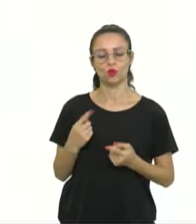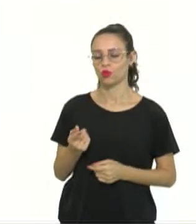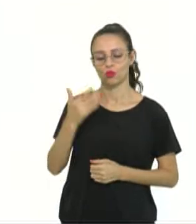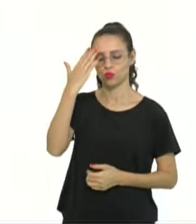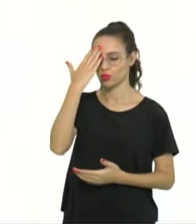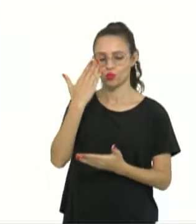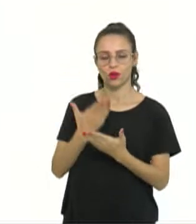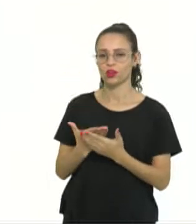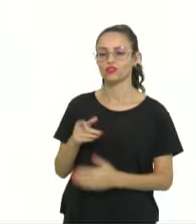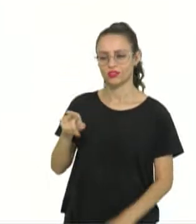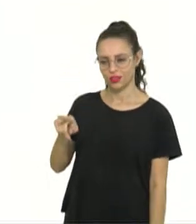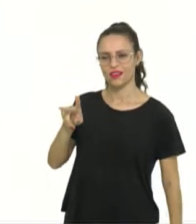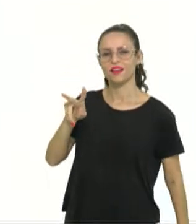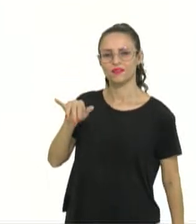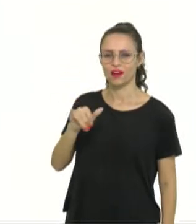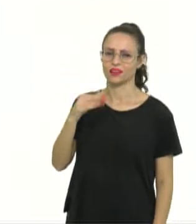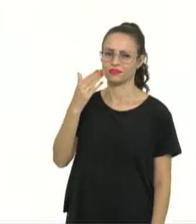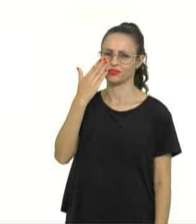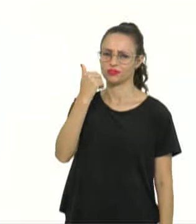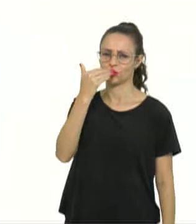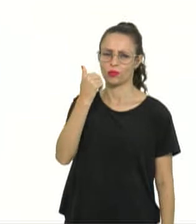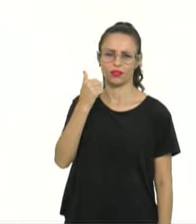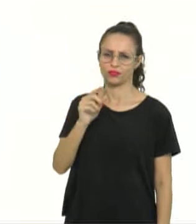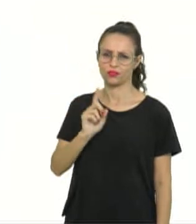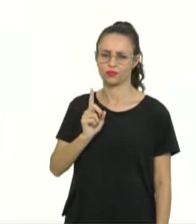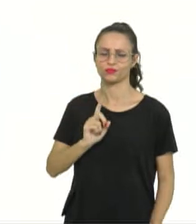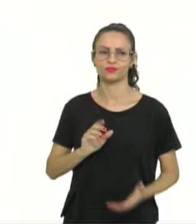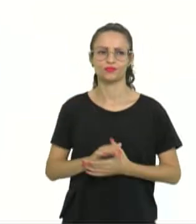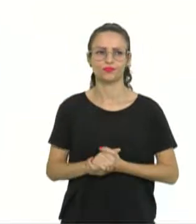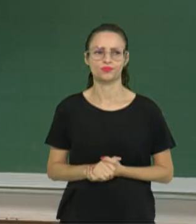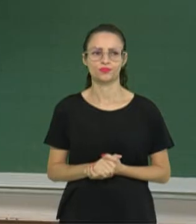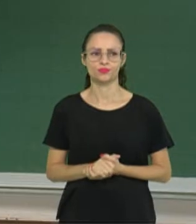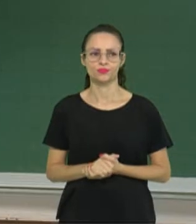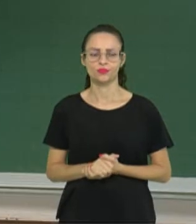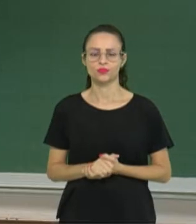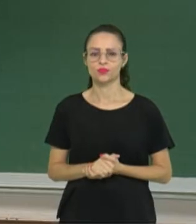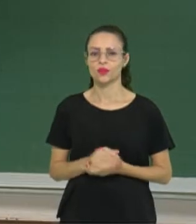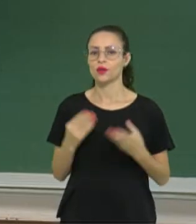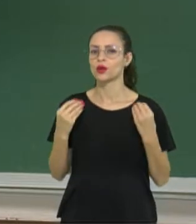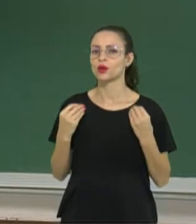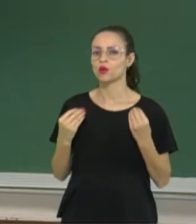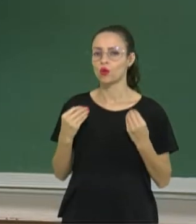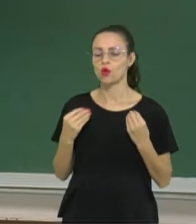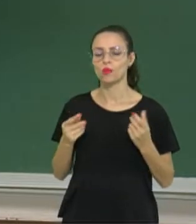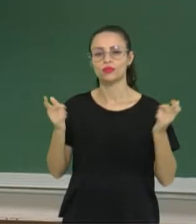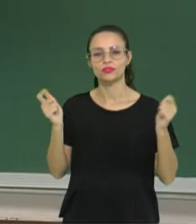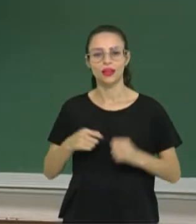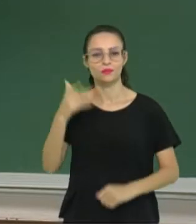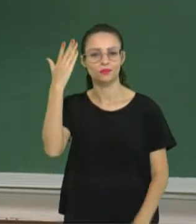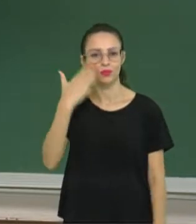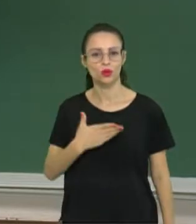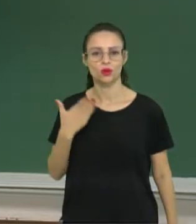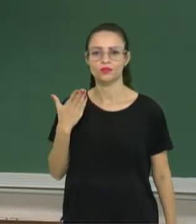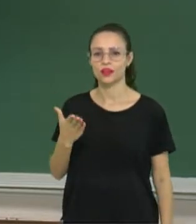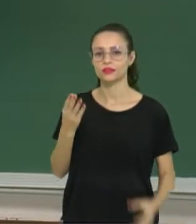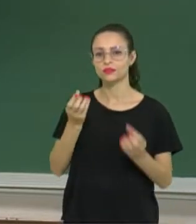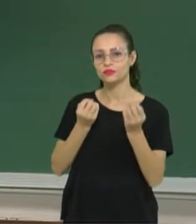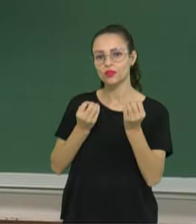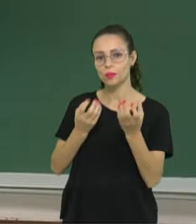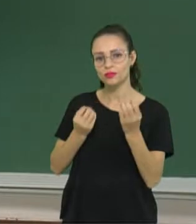não acredita que o Garfield vai experimentar a comida. How can we prove that? De que forma podemos fazer comprovar essa